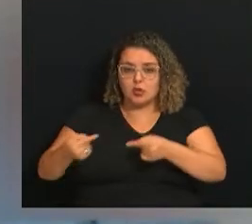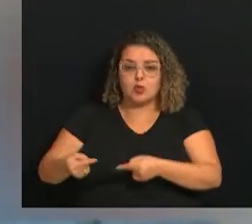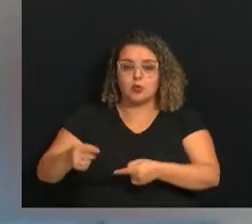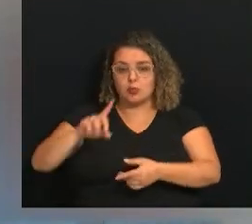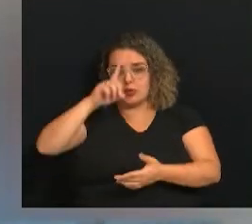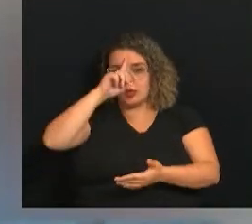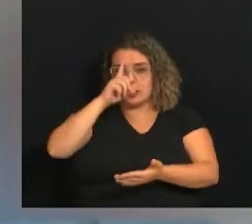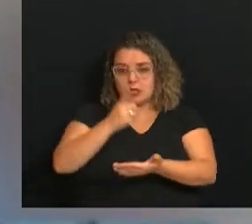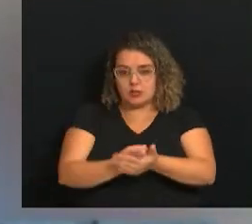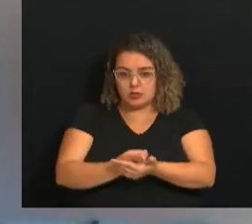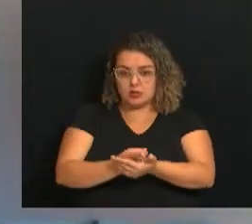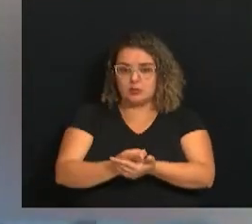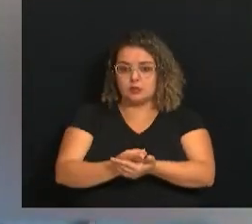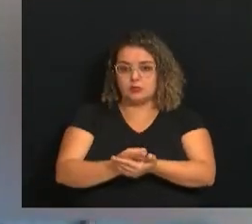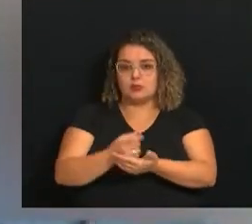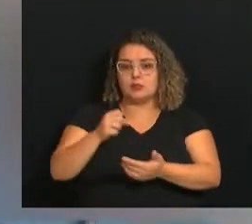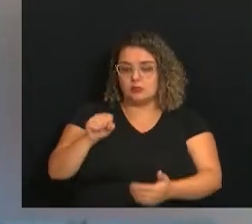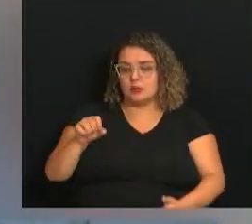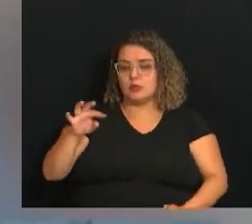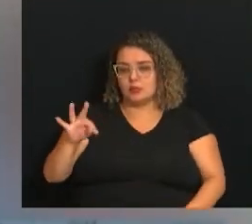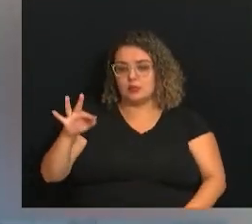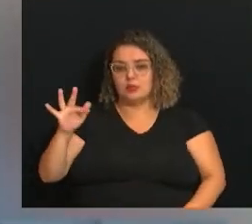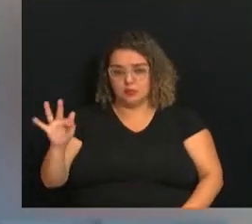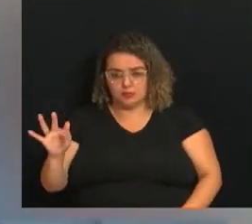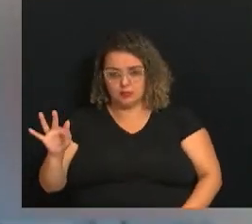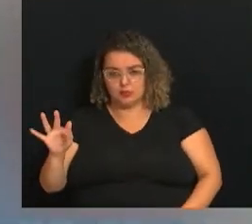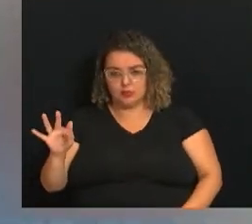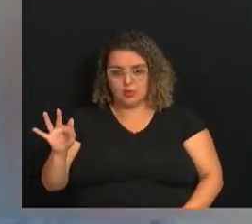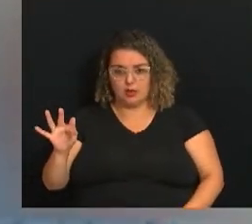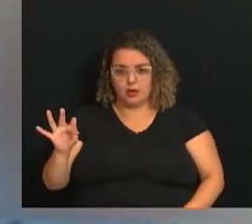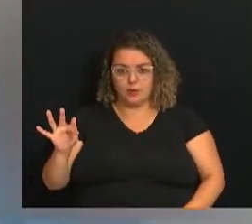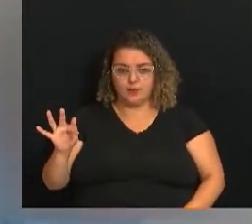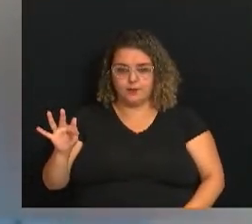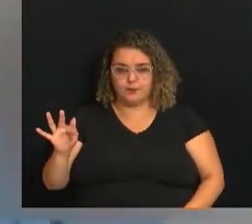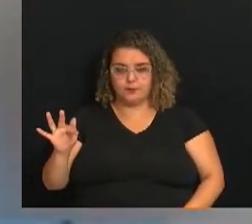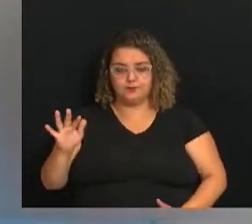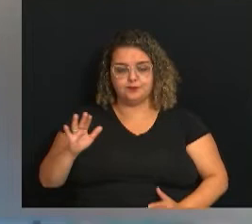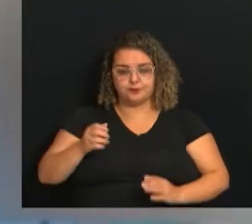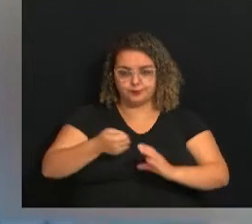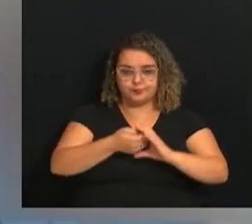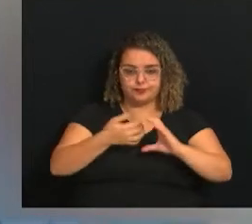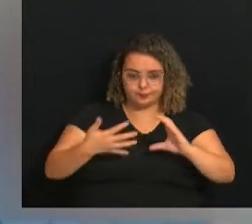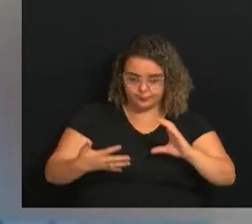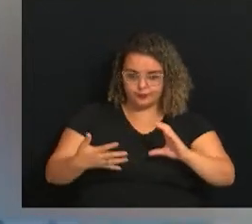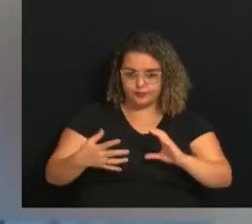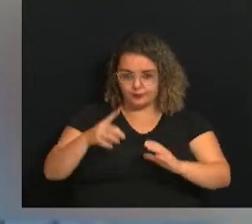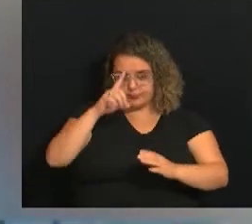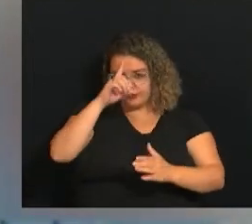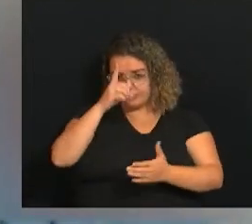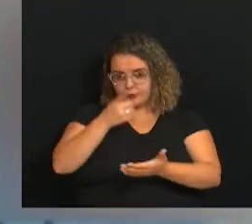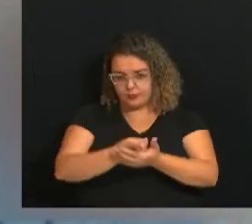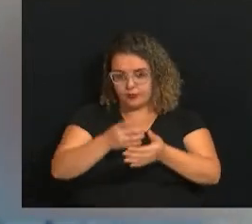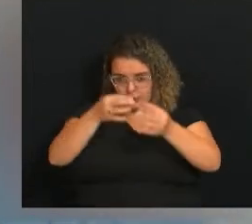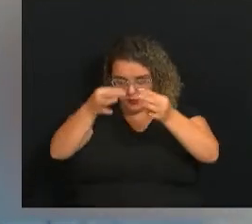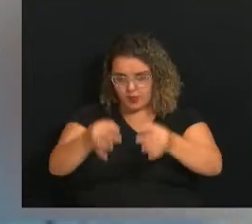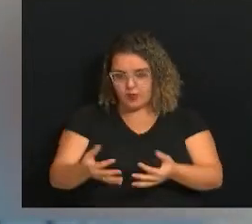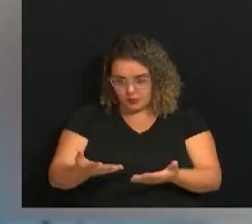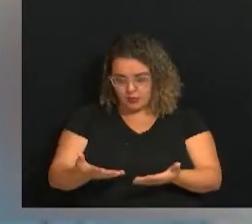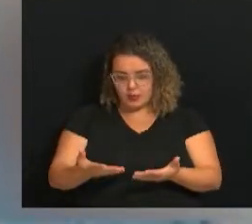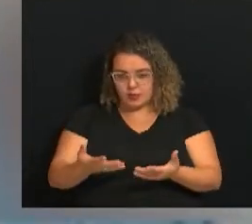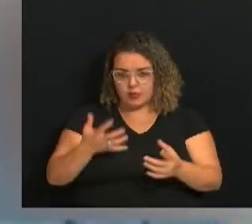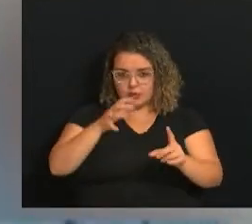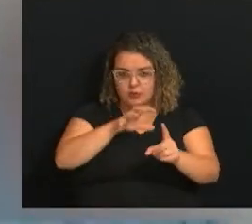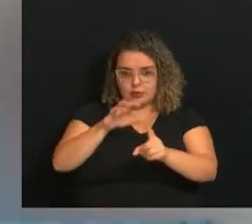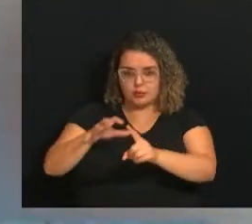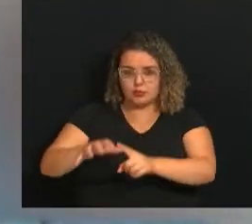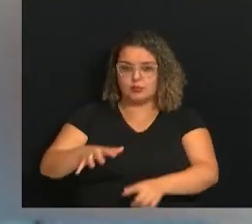decisão proferida pelo Supremo Tribunal Federal em caráter definitivo e suas implicações na saúde